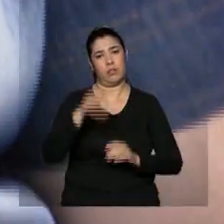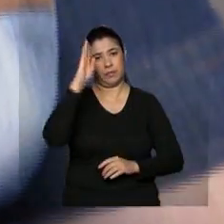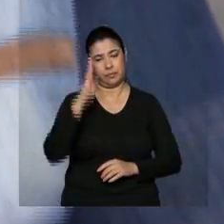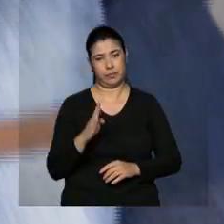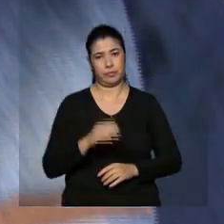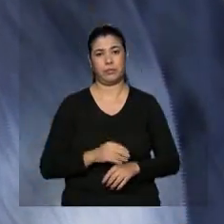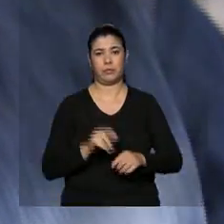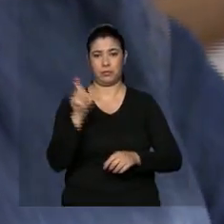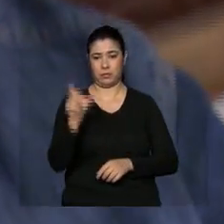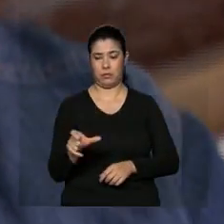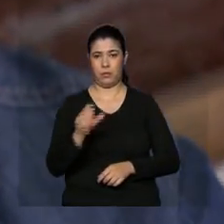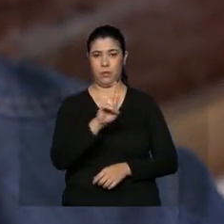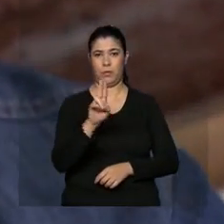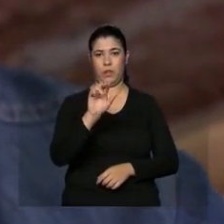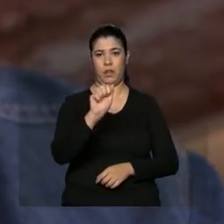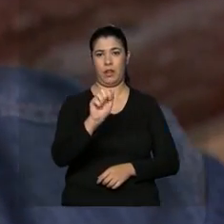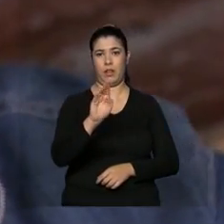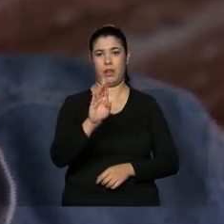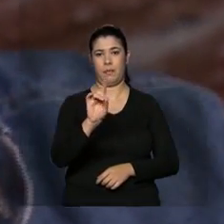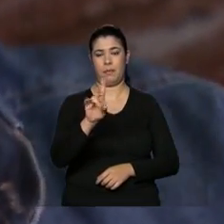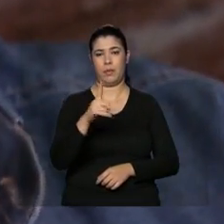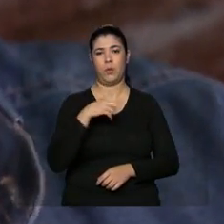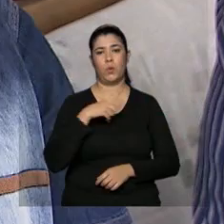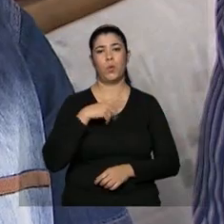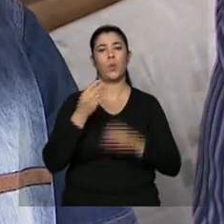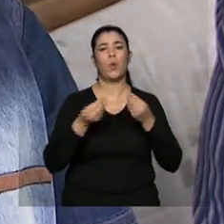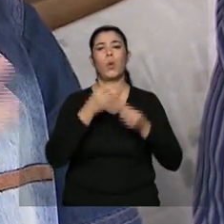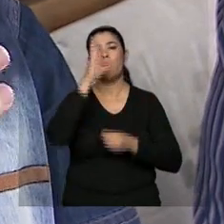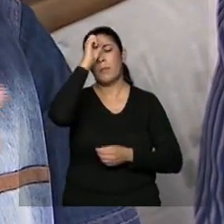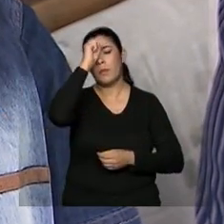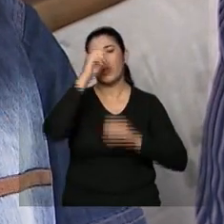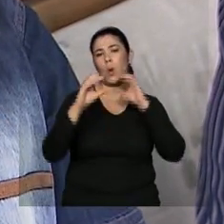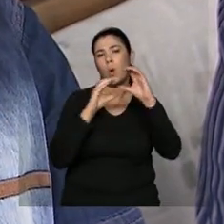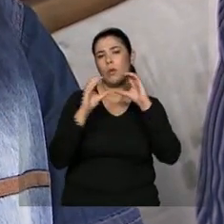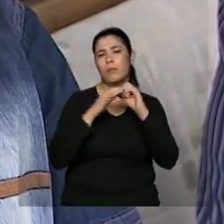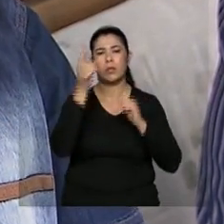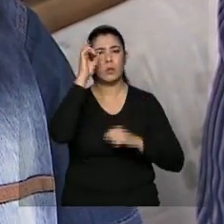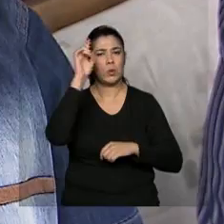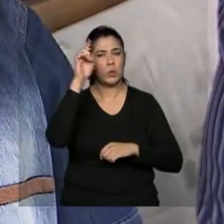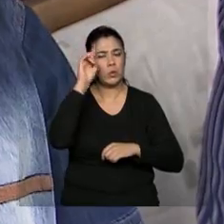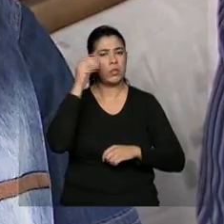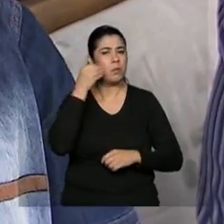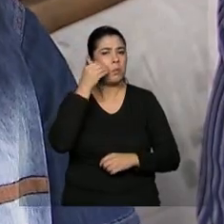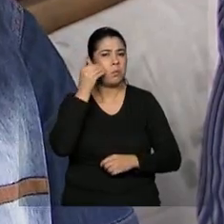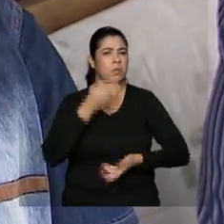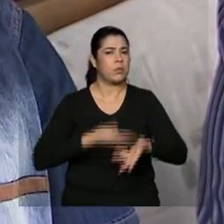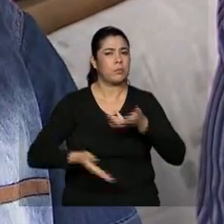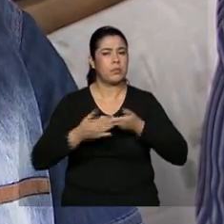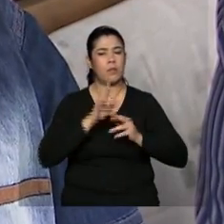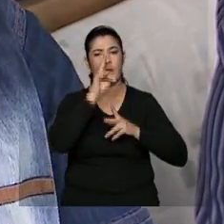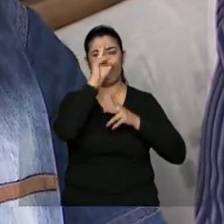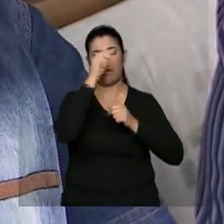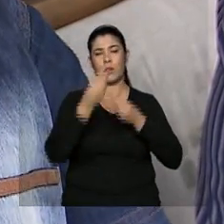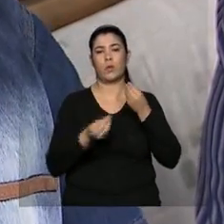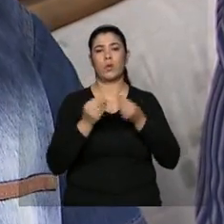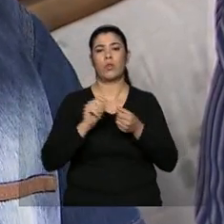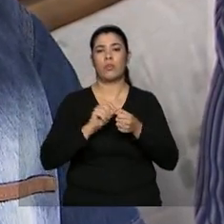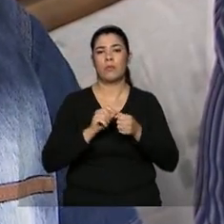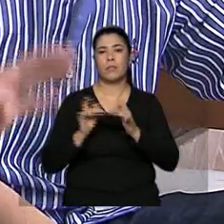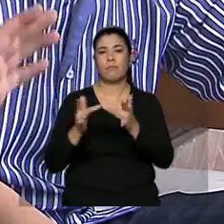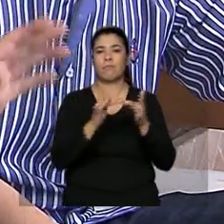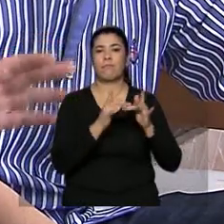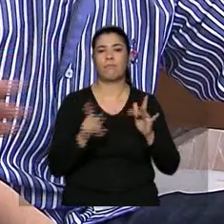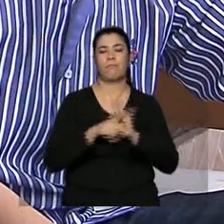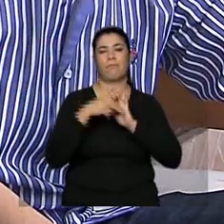Abdu teve de aprender o idioma no dia a dia, experiência que fortaleceu o desejo de criar raízes por